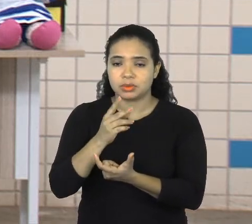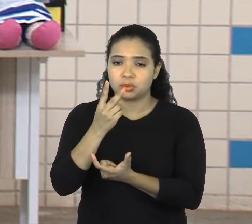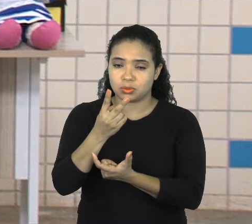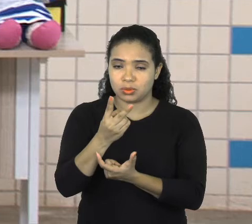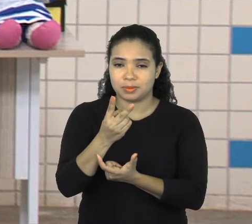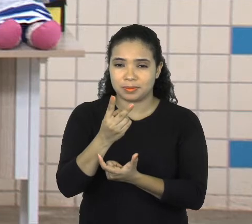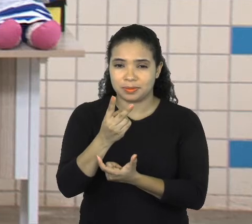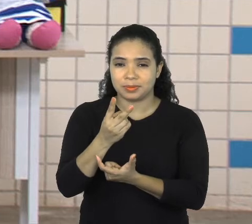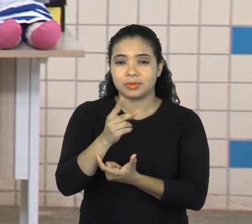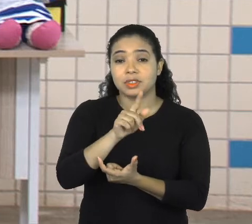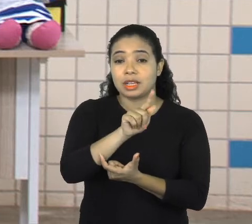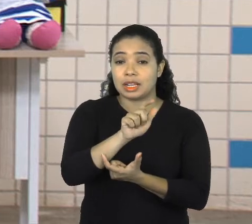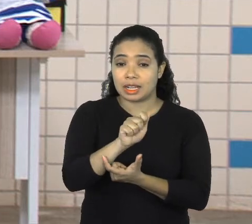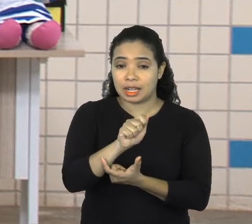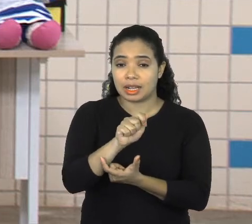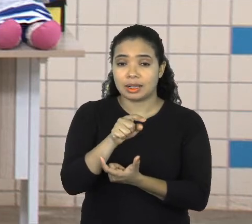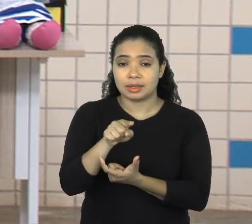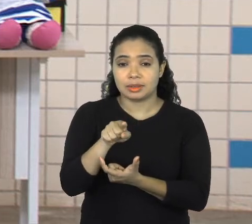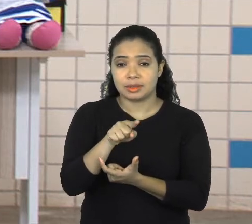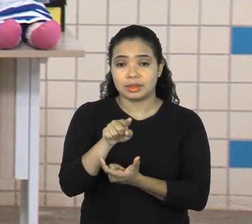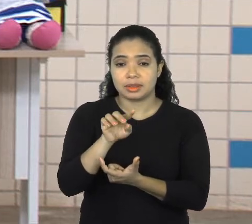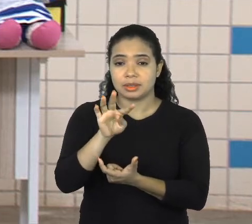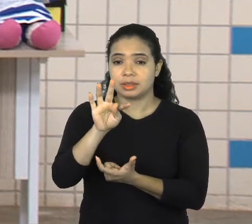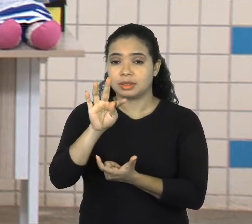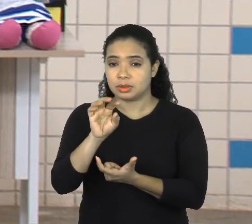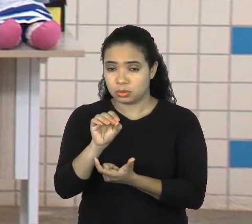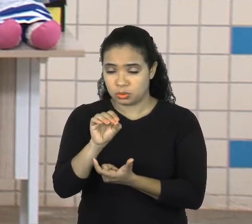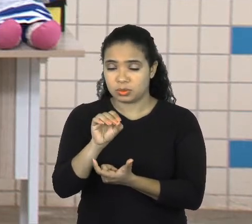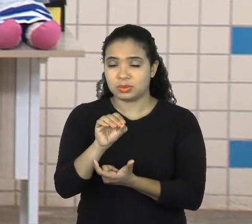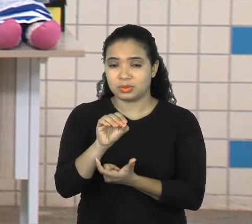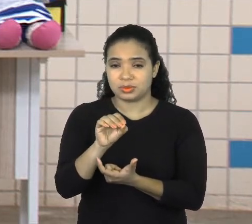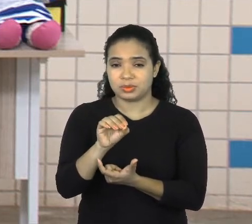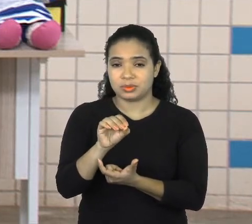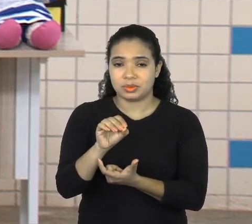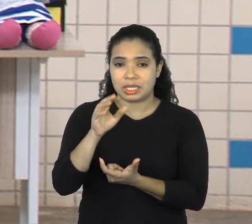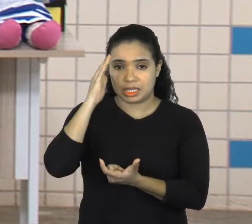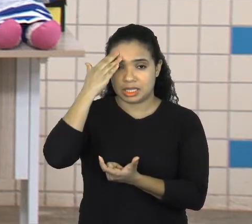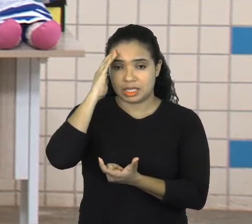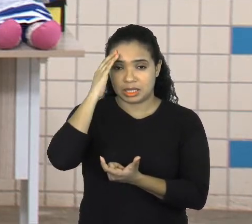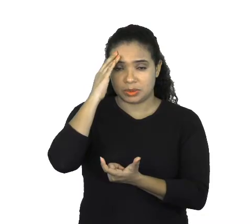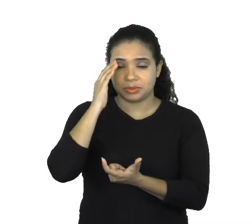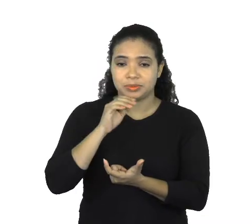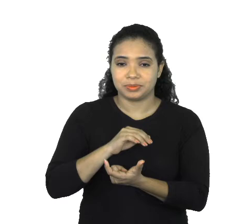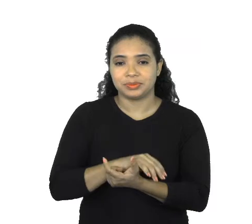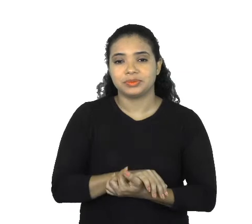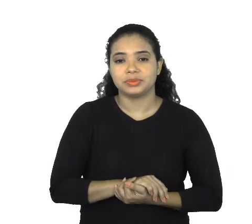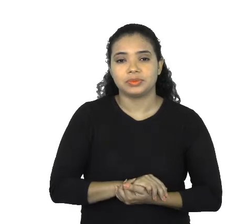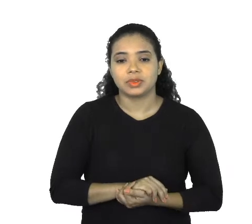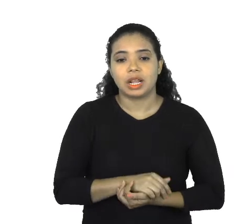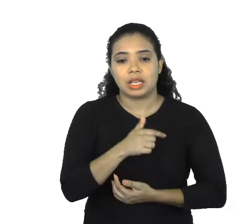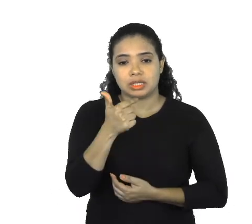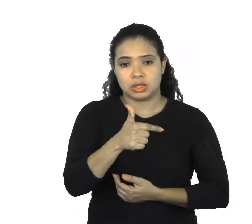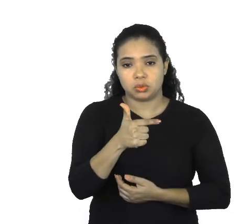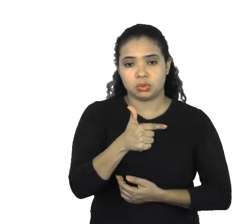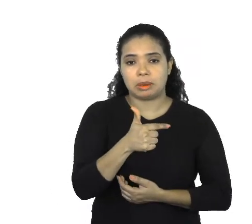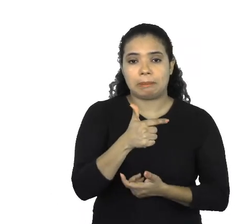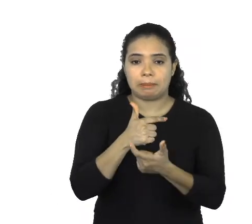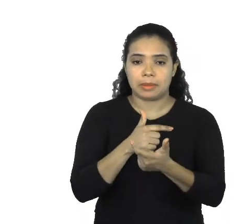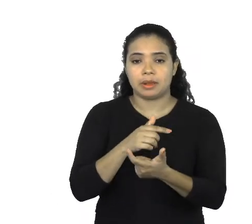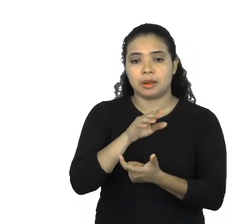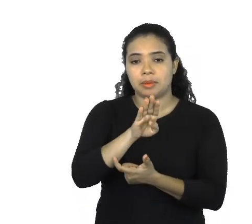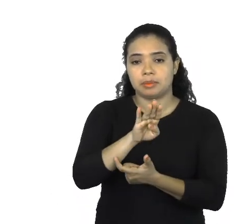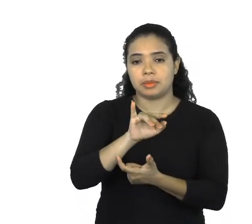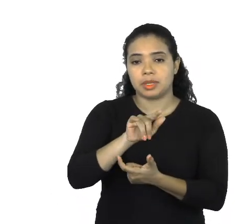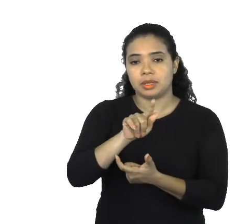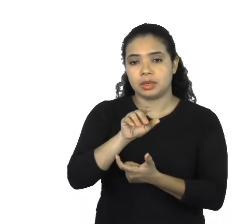ó. Gato. 2. Ótimo. Compreenderam? A segunda palavra. Bigode. Era uma característica